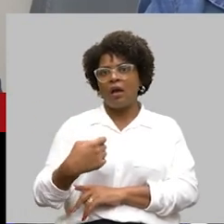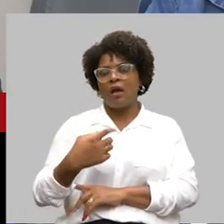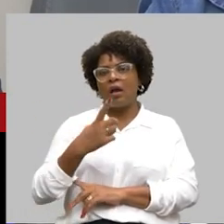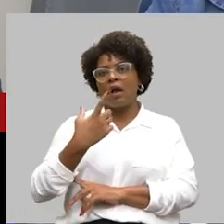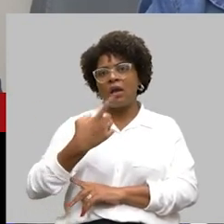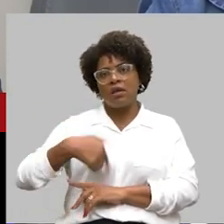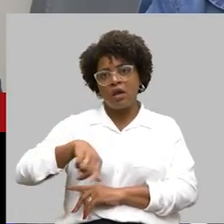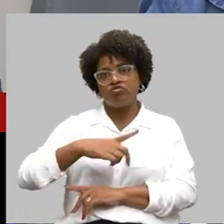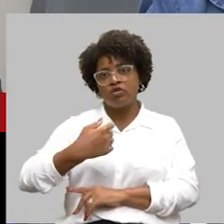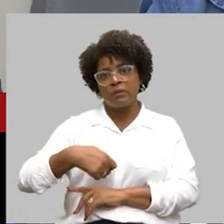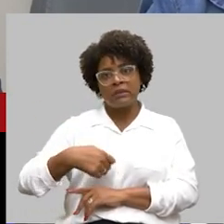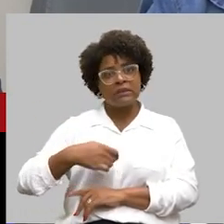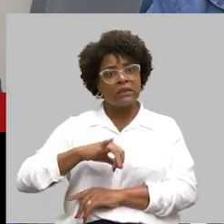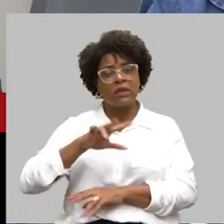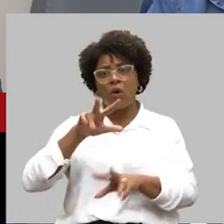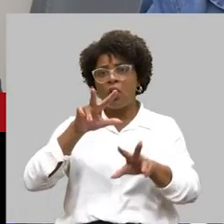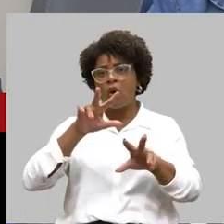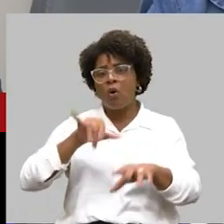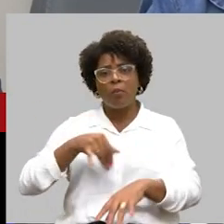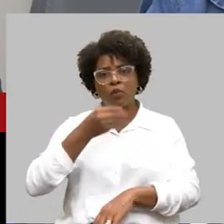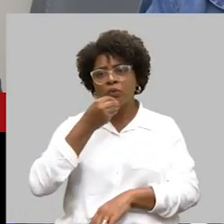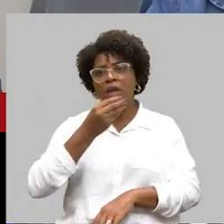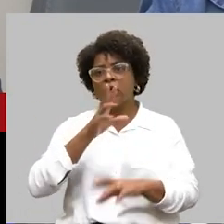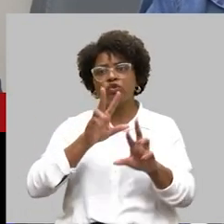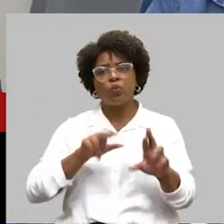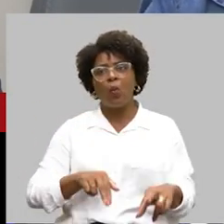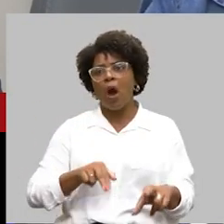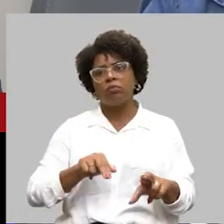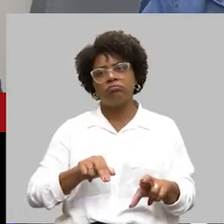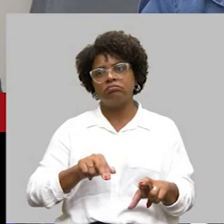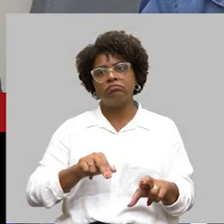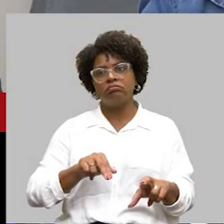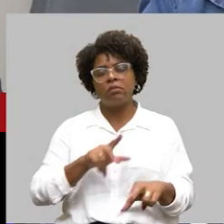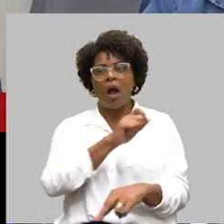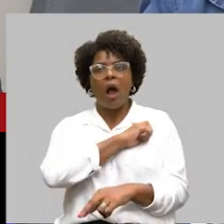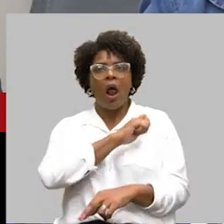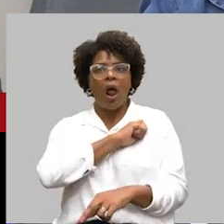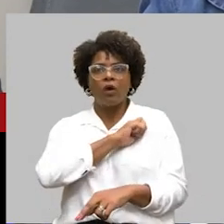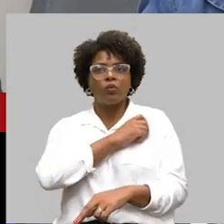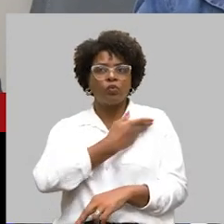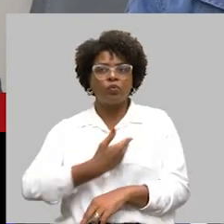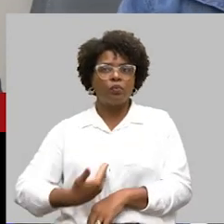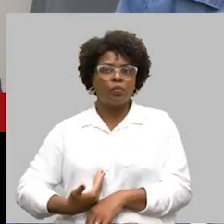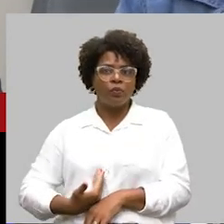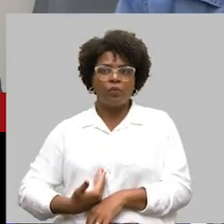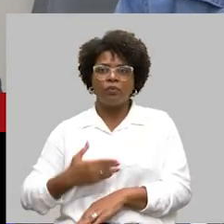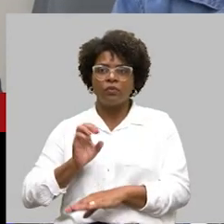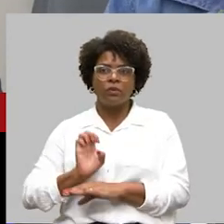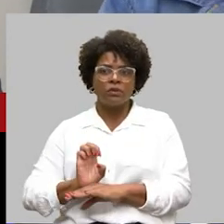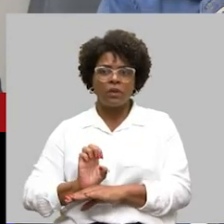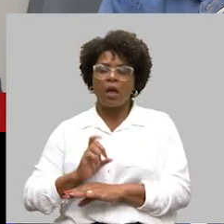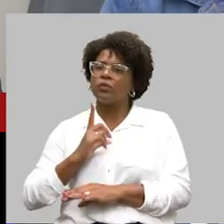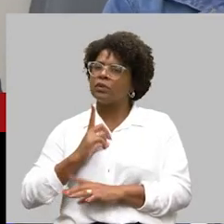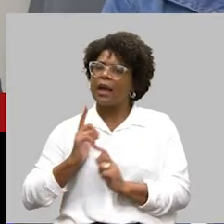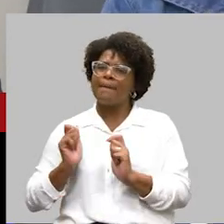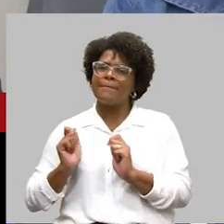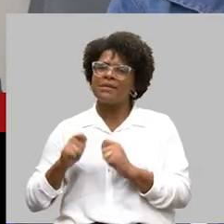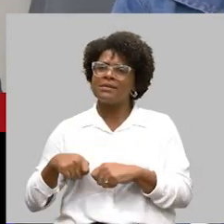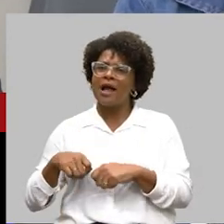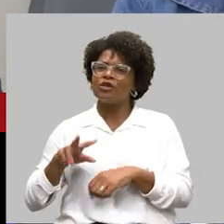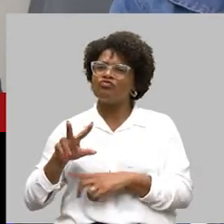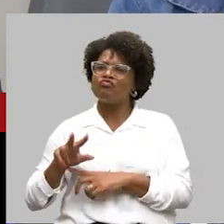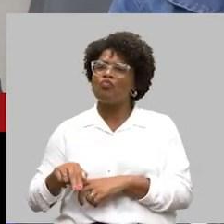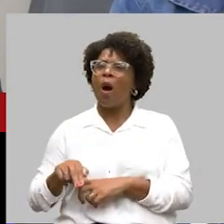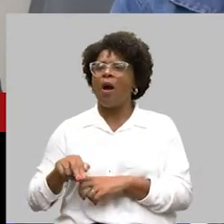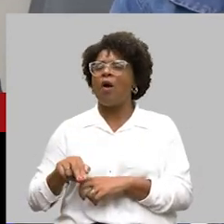do Escola Estadual a gente tem essa mesma visibilidade e a gente tem a mesma capacidade de um aluno de que seja uma